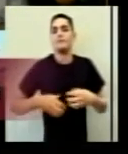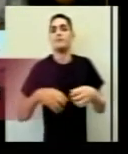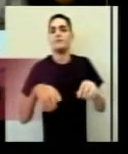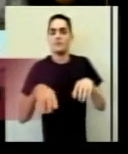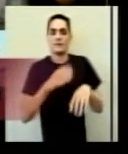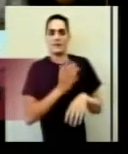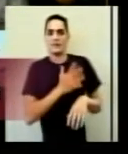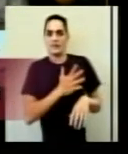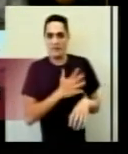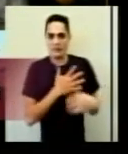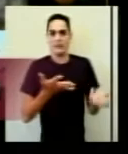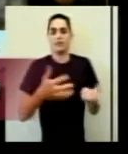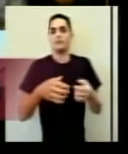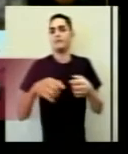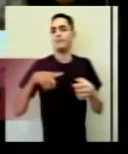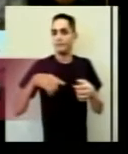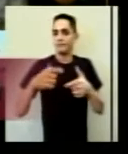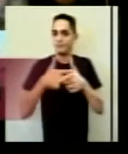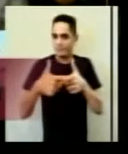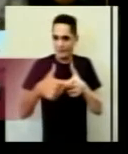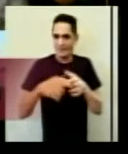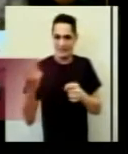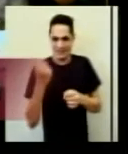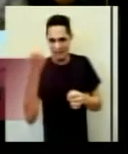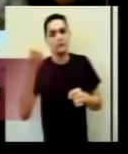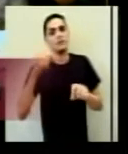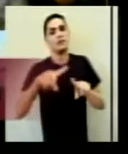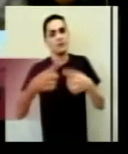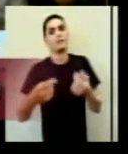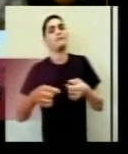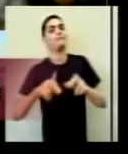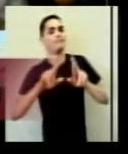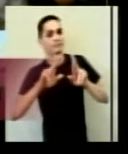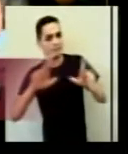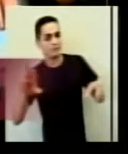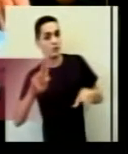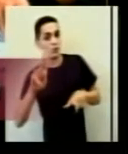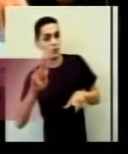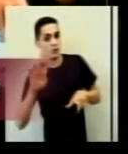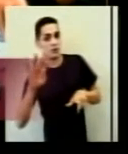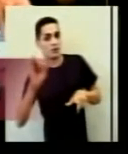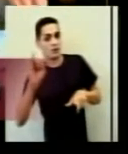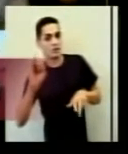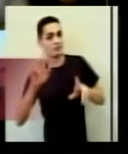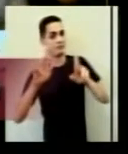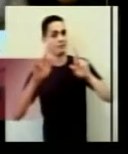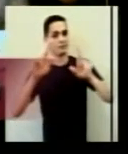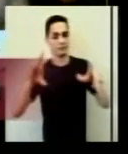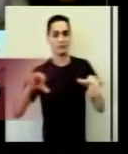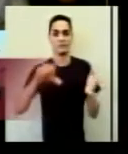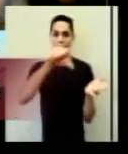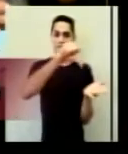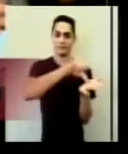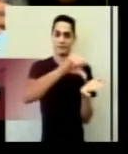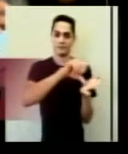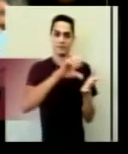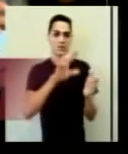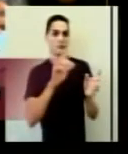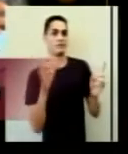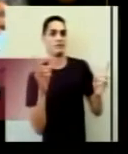renal, ele entra em insuficiência cardíaca, ele faz uma complicação grave. Este